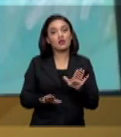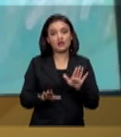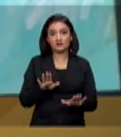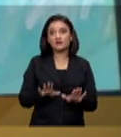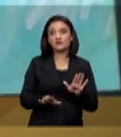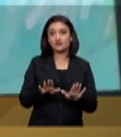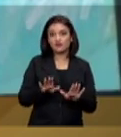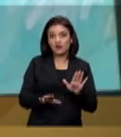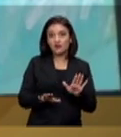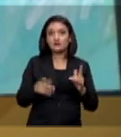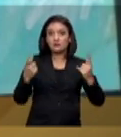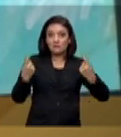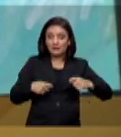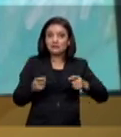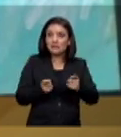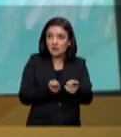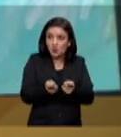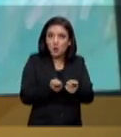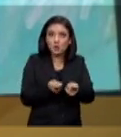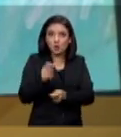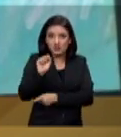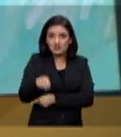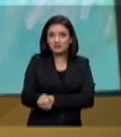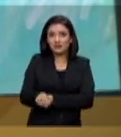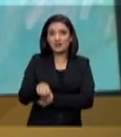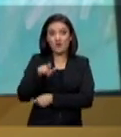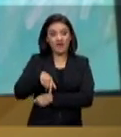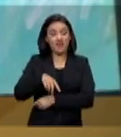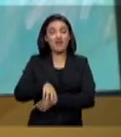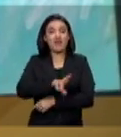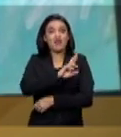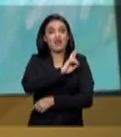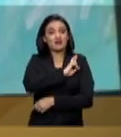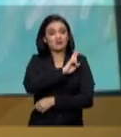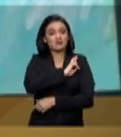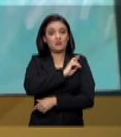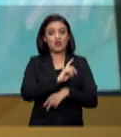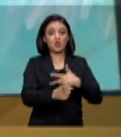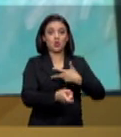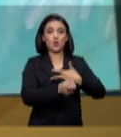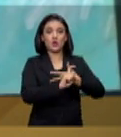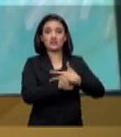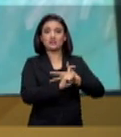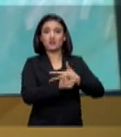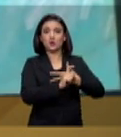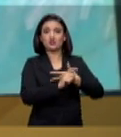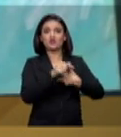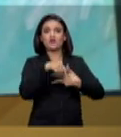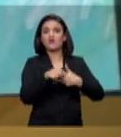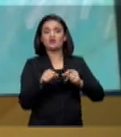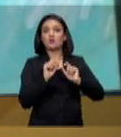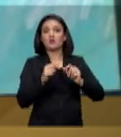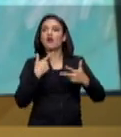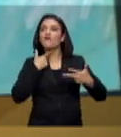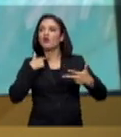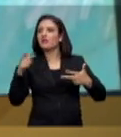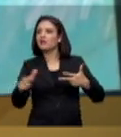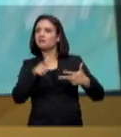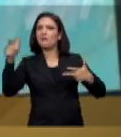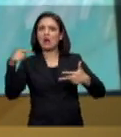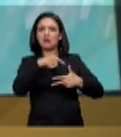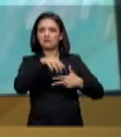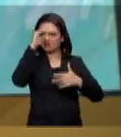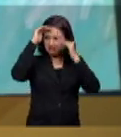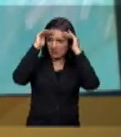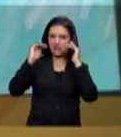olvidada por alguns. Cabe, sim, ao Executivo ser o representante da vontade majoritária. Cabe ao